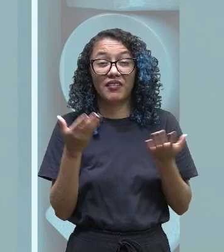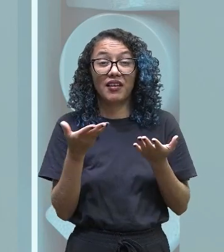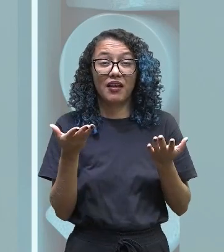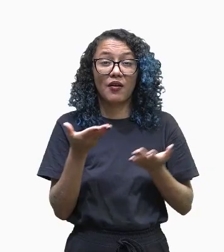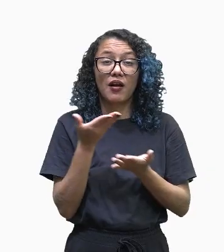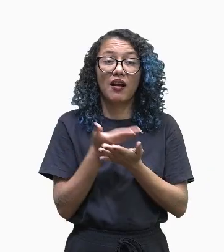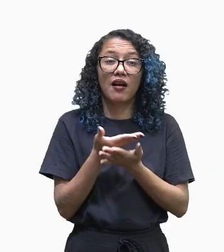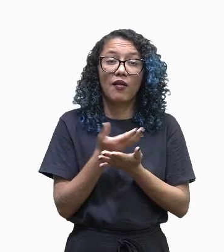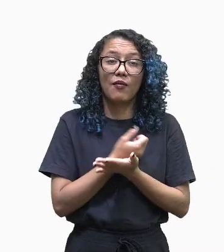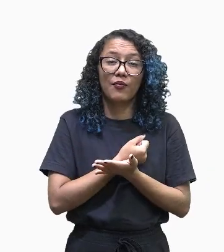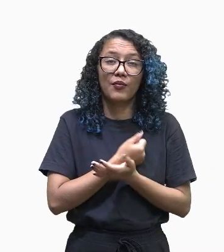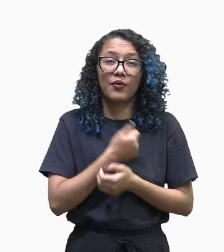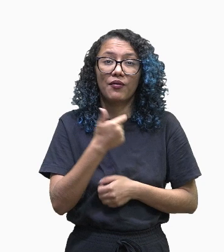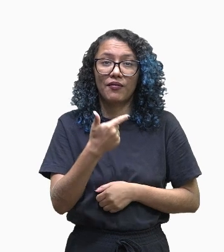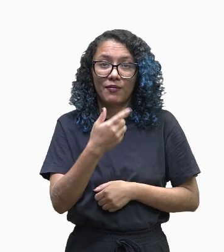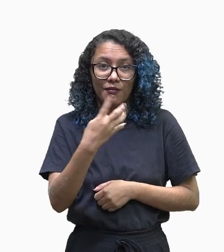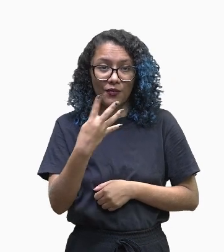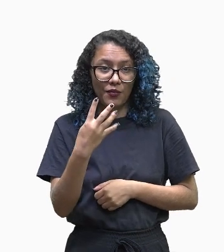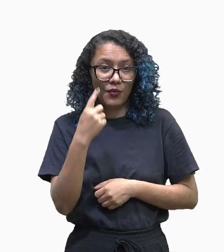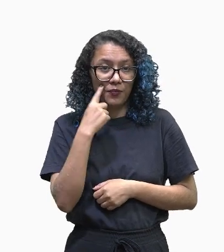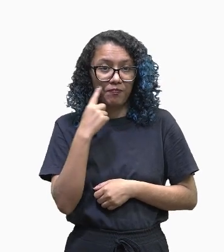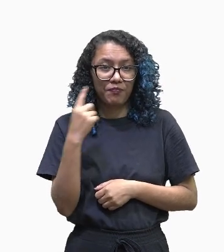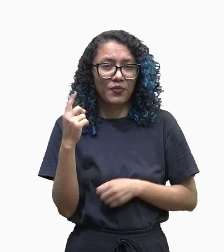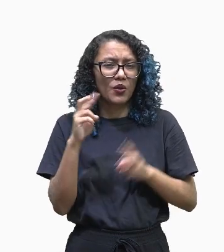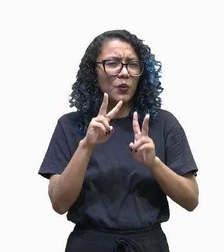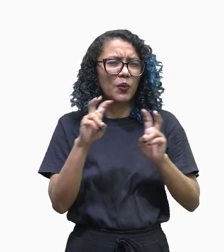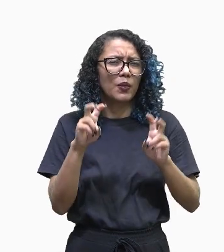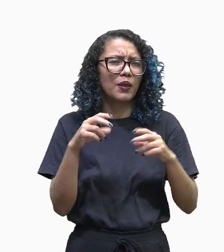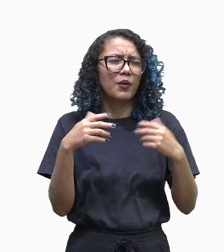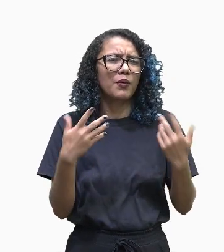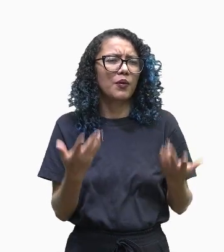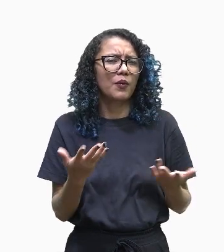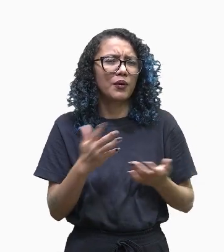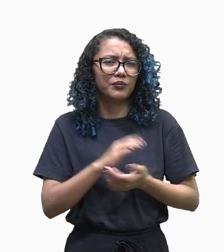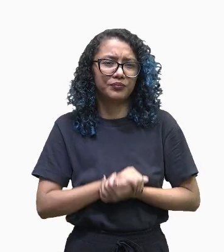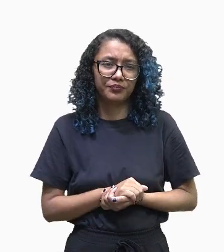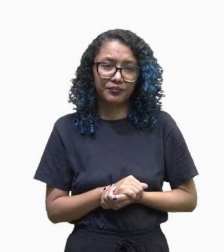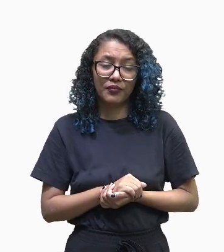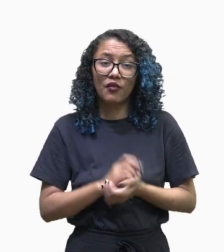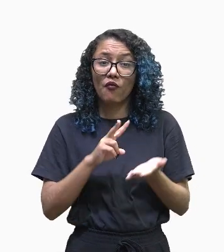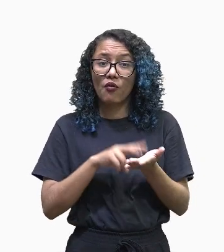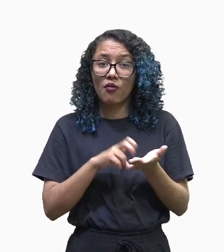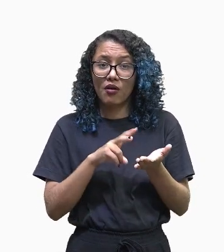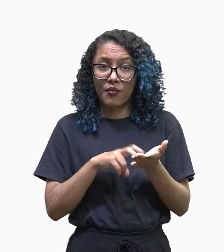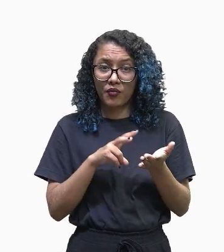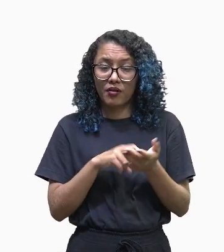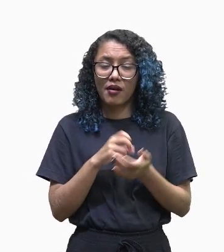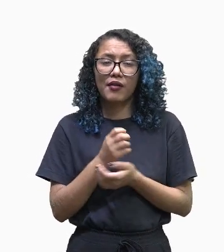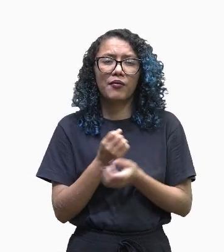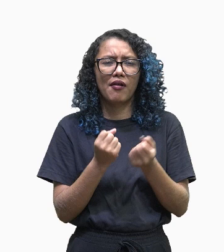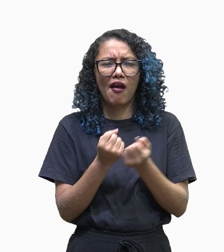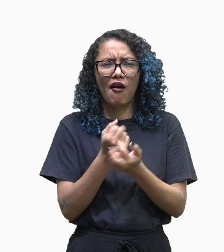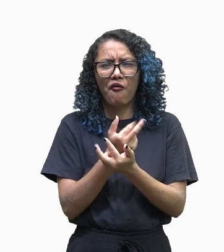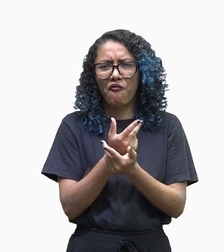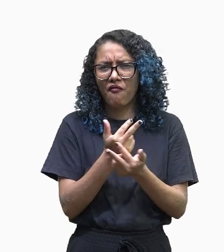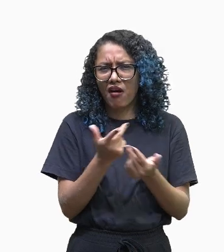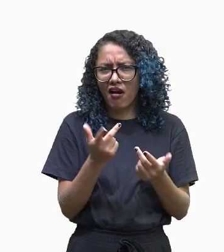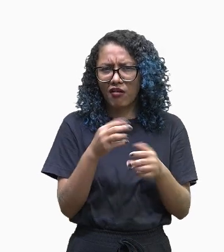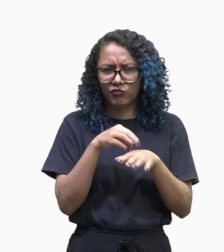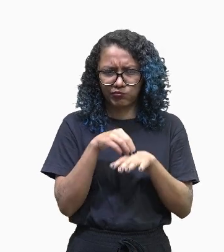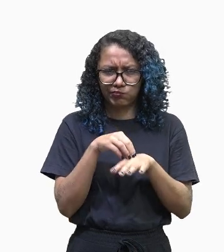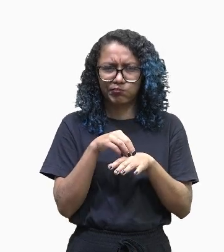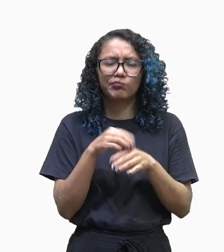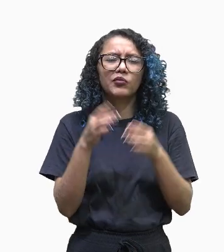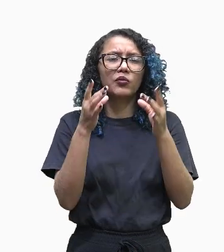classe 24, objeto de conhecimento, vocabulário, meios de